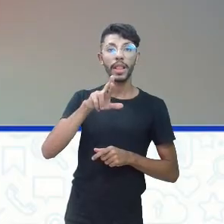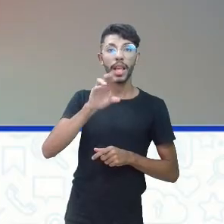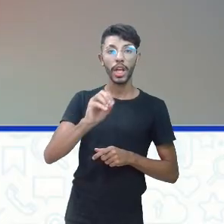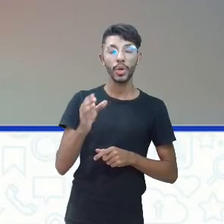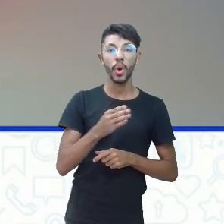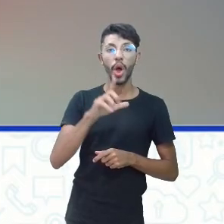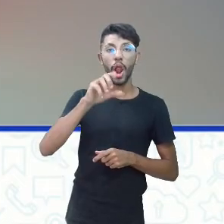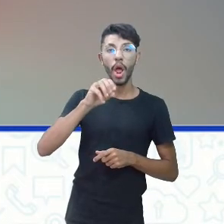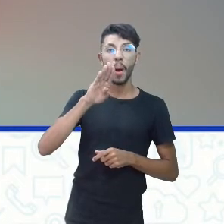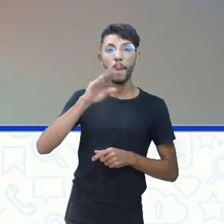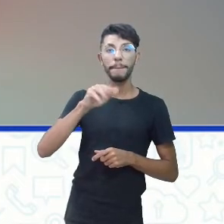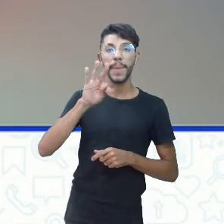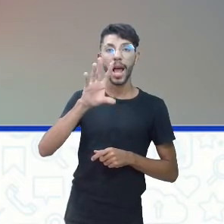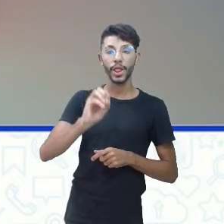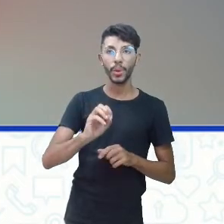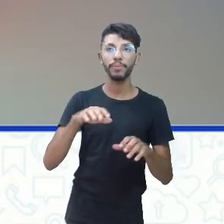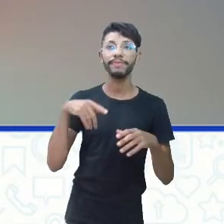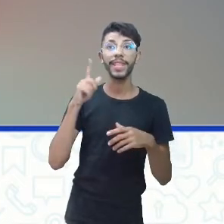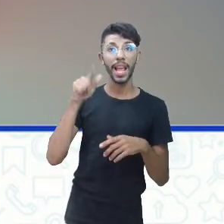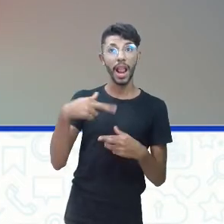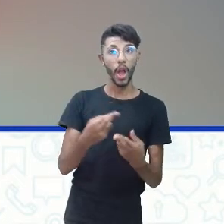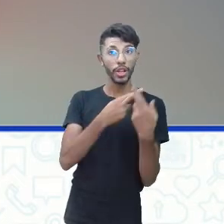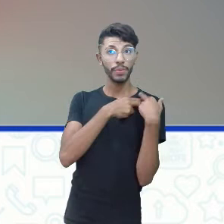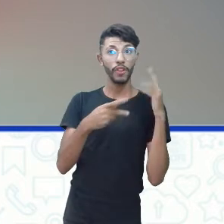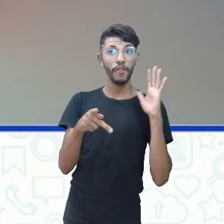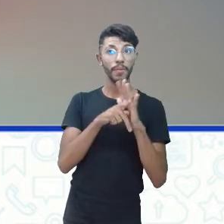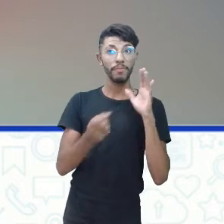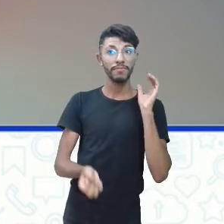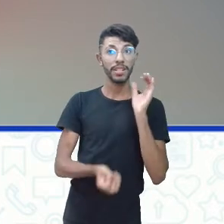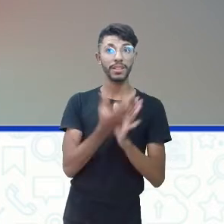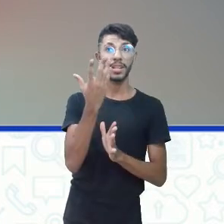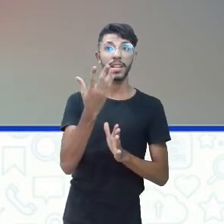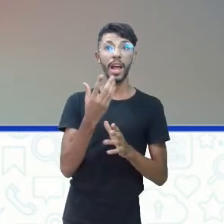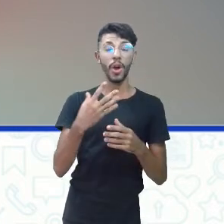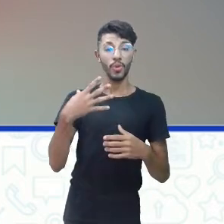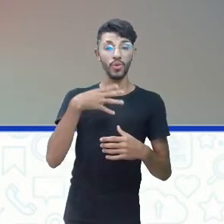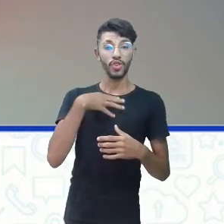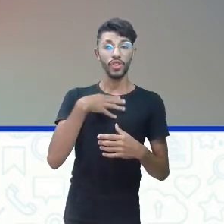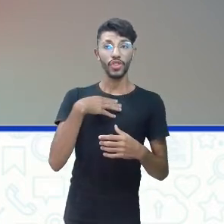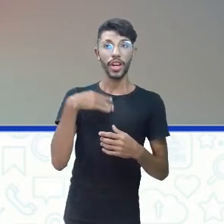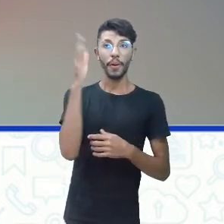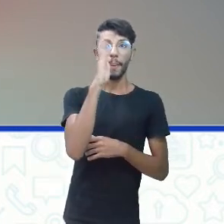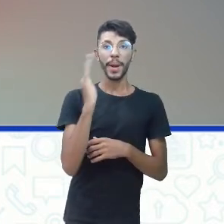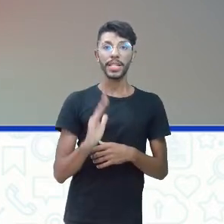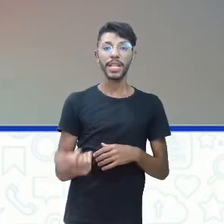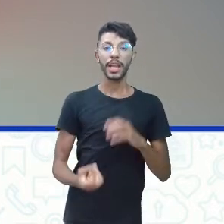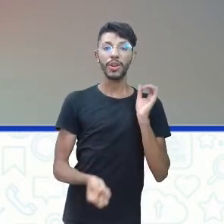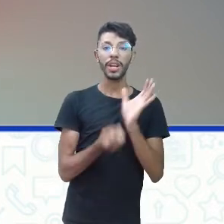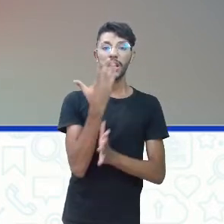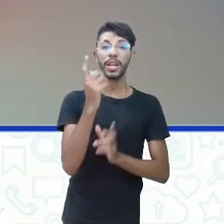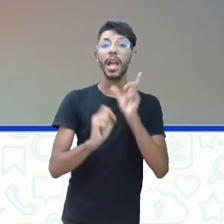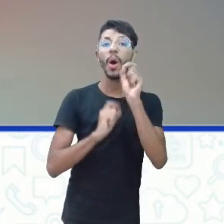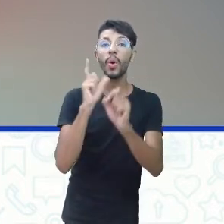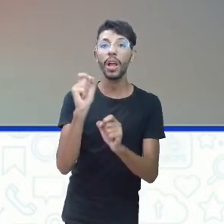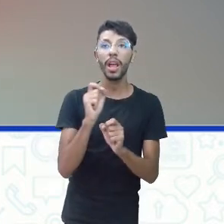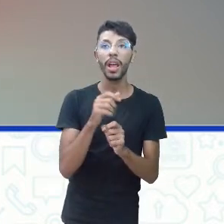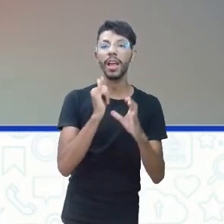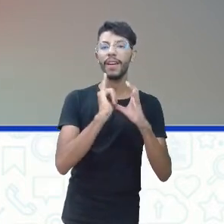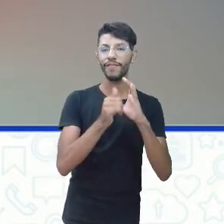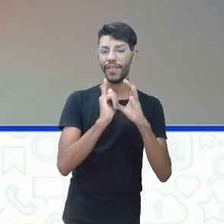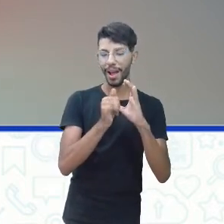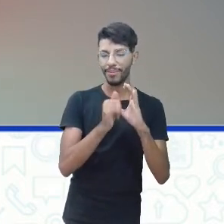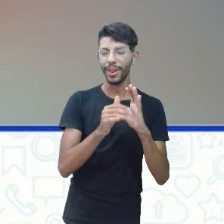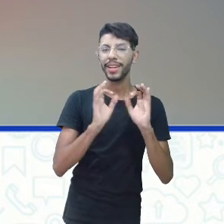responsável para estabelecer um estilo brasileiro de criar fábula. Então, Monteiro Lobato é conhecido, não é? Dentro